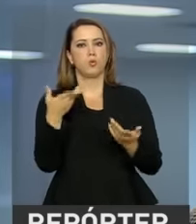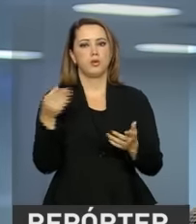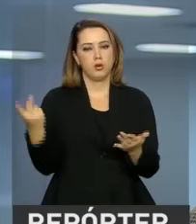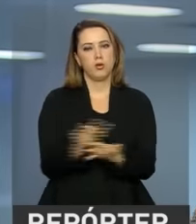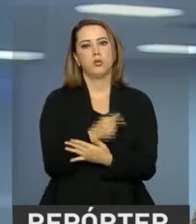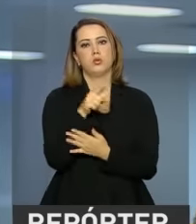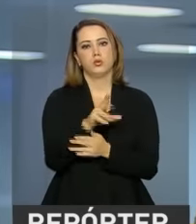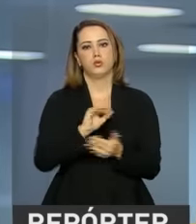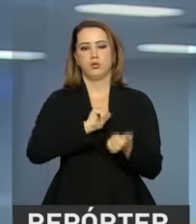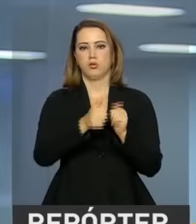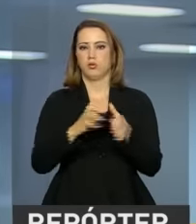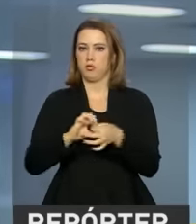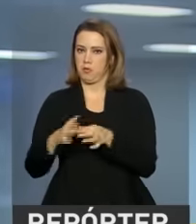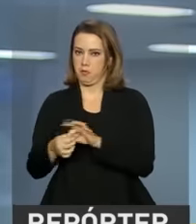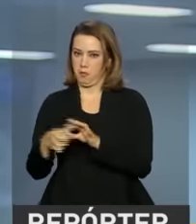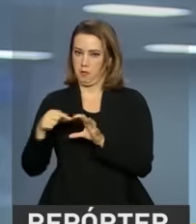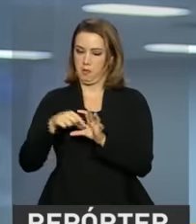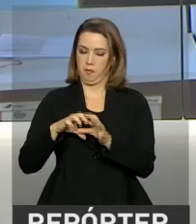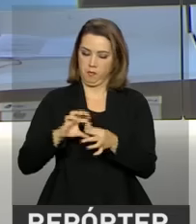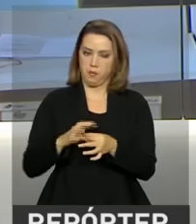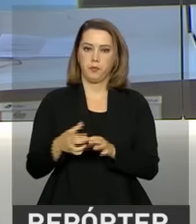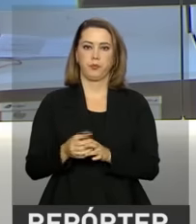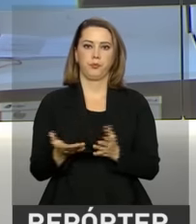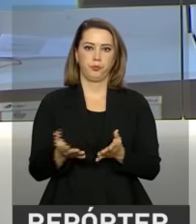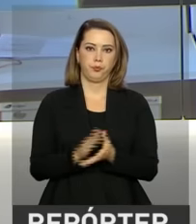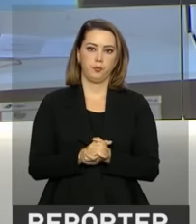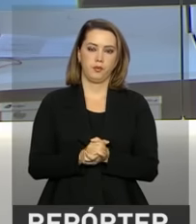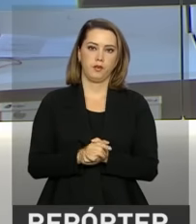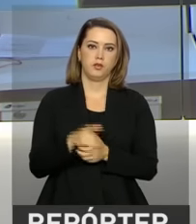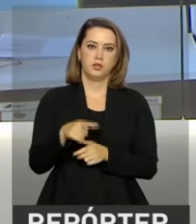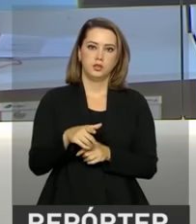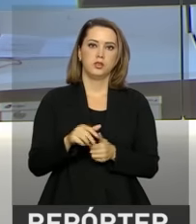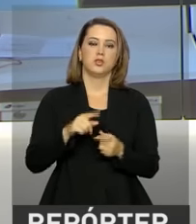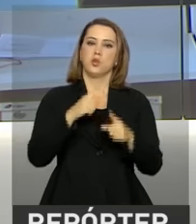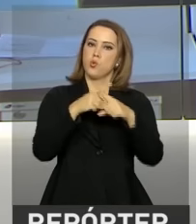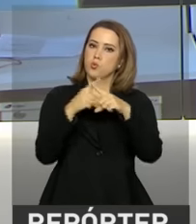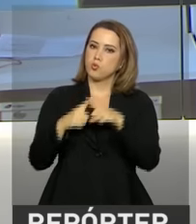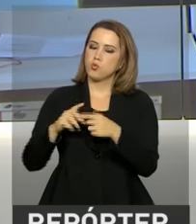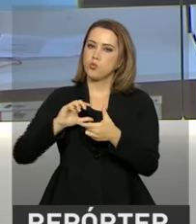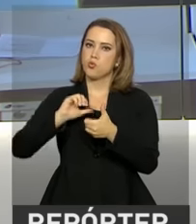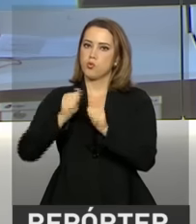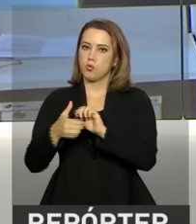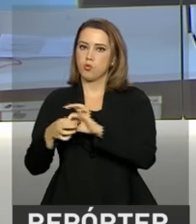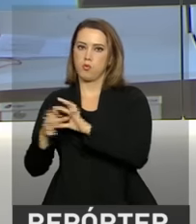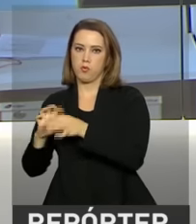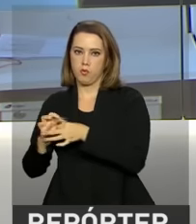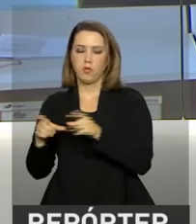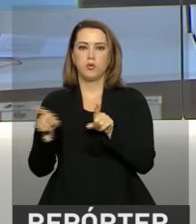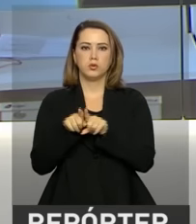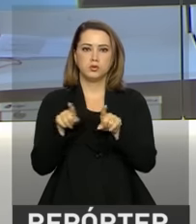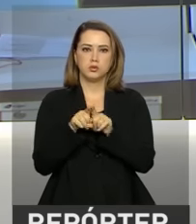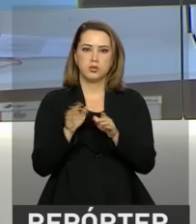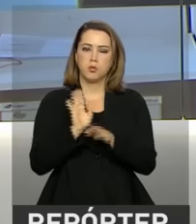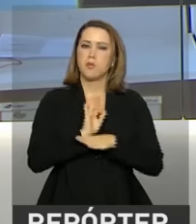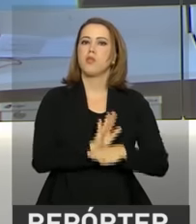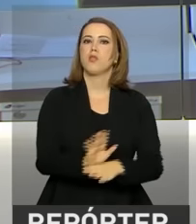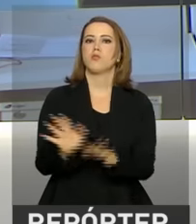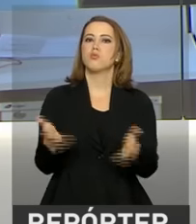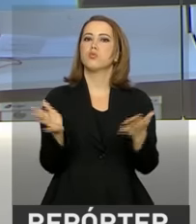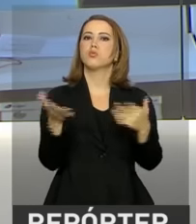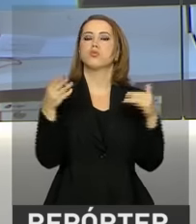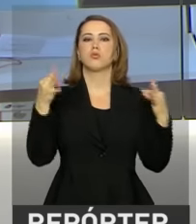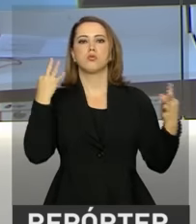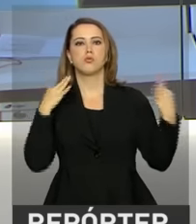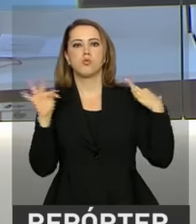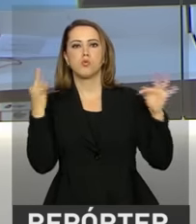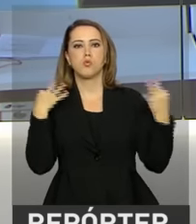Jogos Olímpicos no Brasil nas paralimpíadas e os jogos olímpicos devem aquecer o setor do Turismo com aluguel de